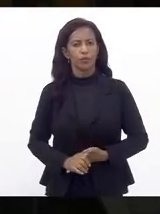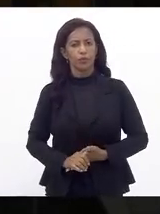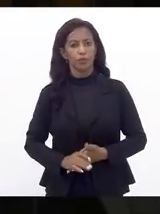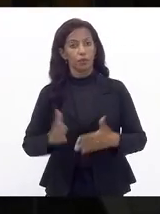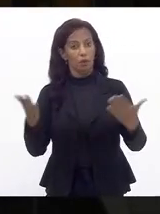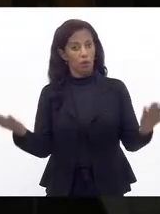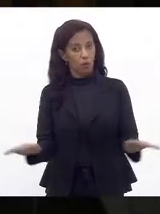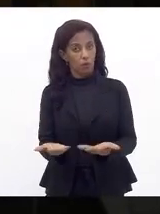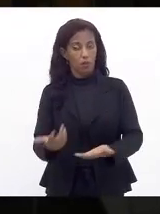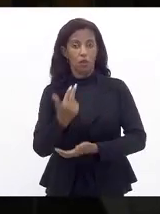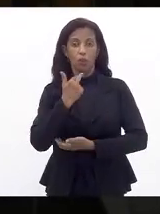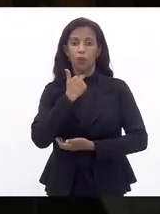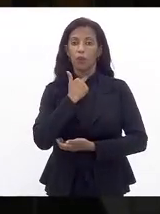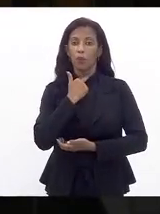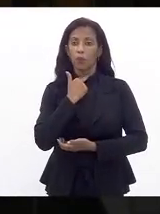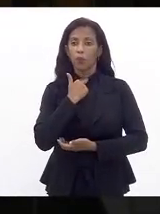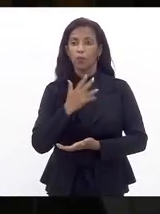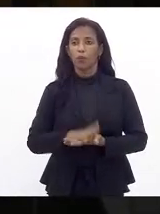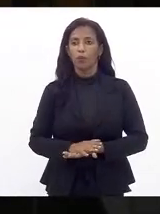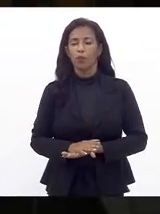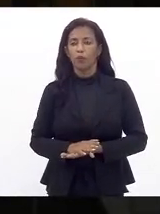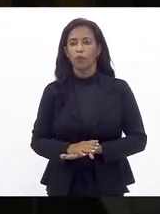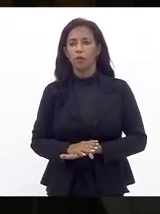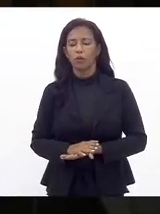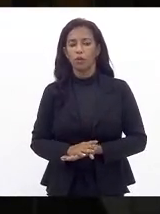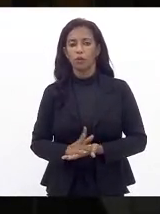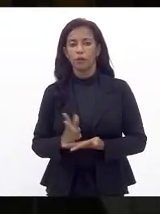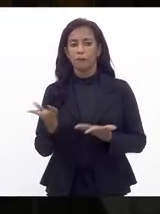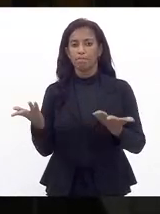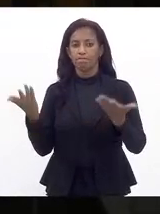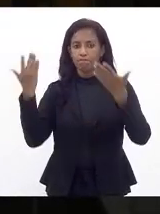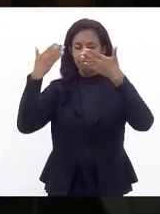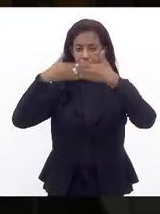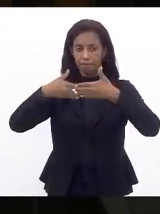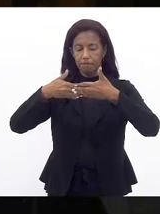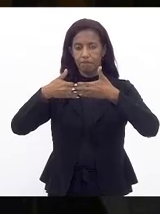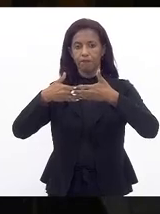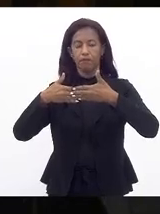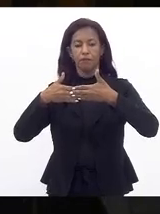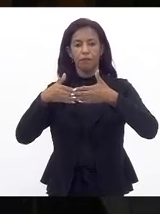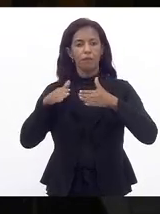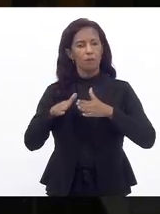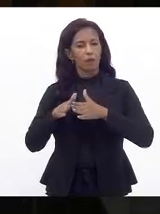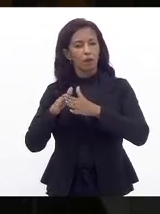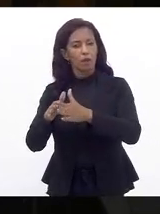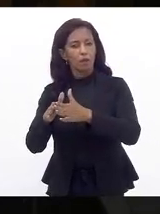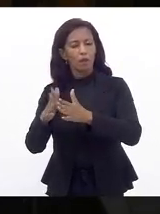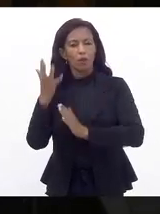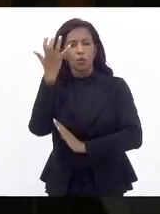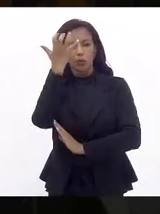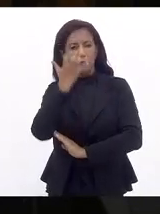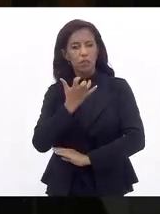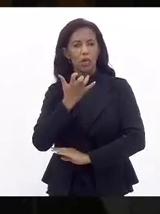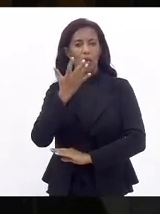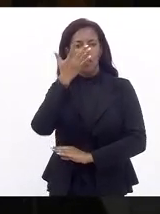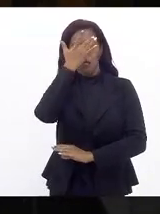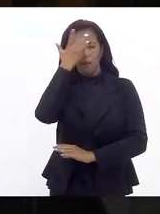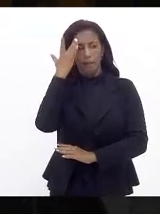nós não podemos cerrar os nossos olhos para uma questão tão grave de quem está na